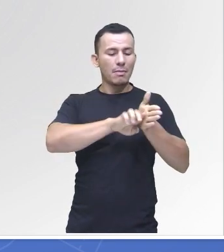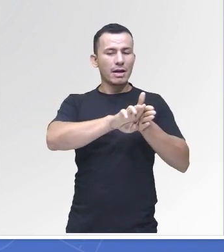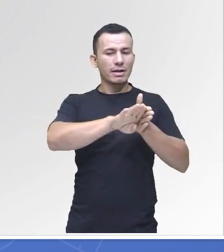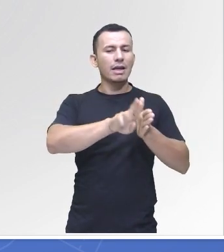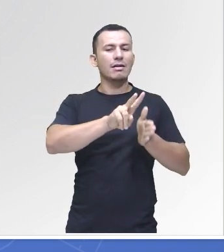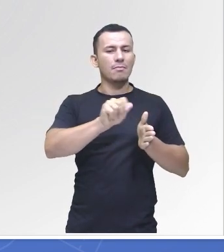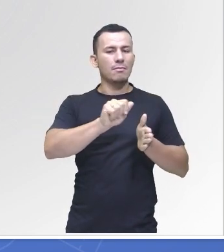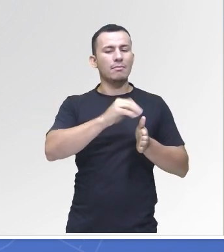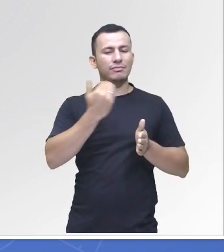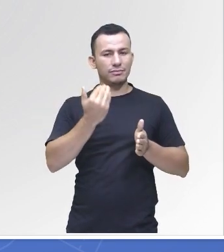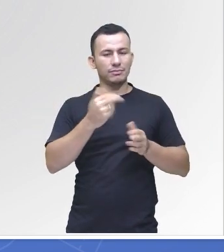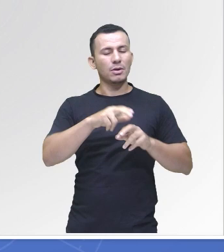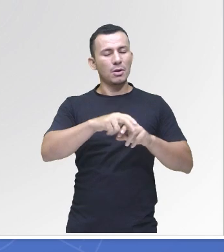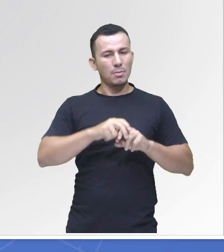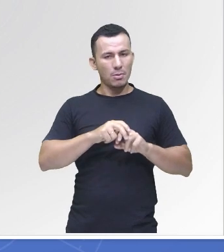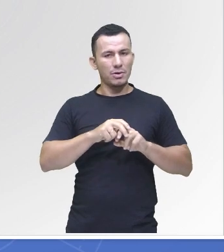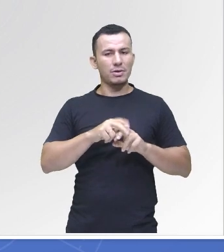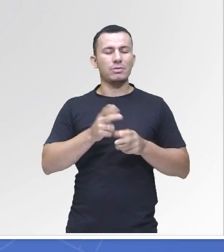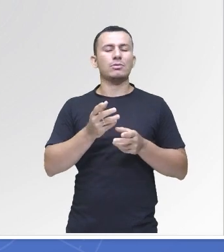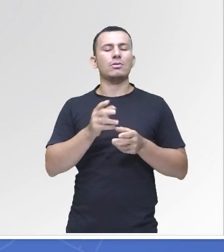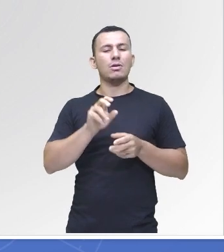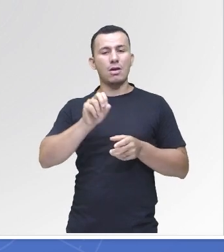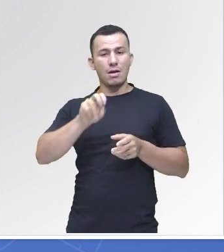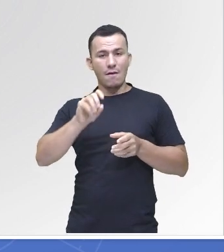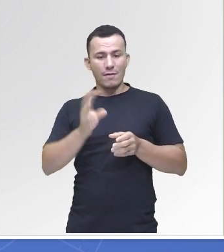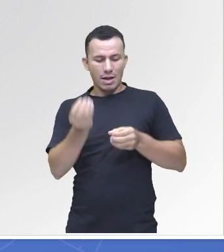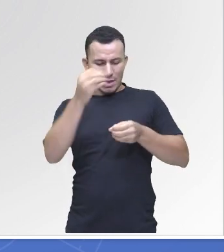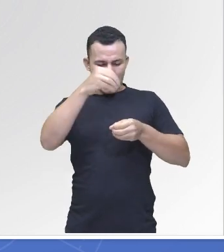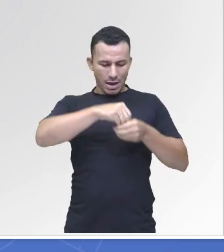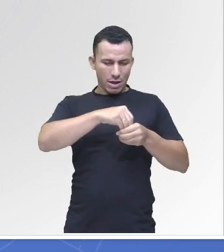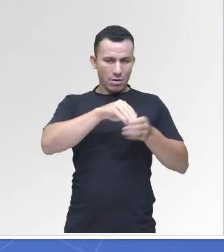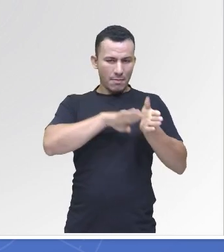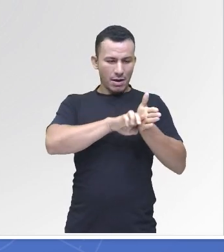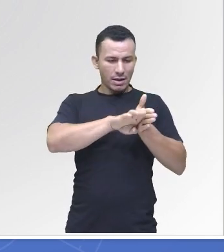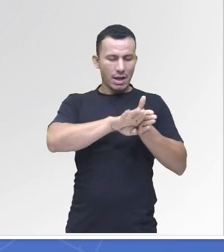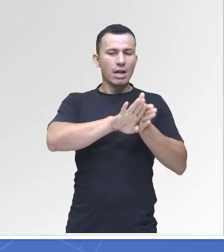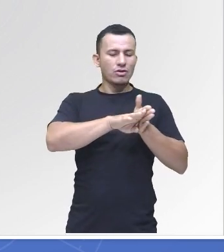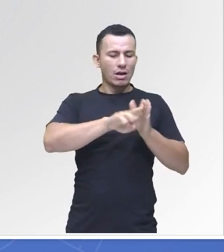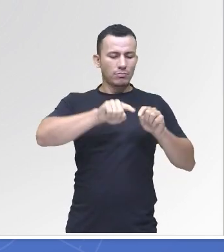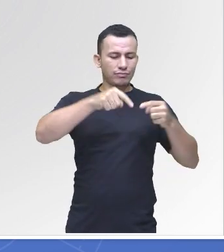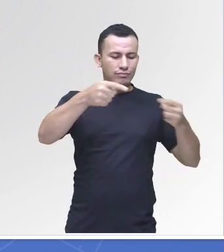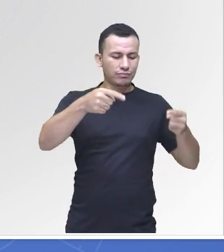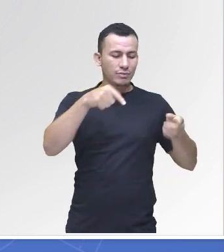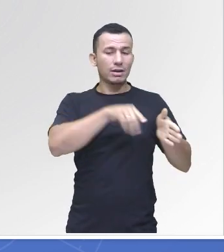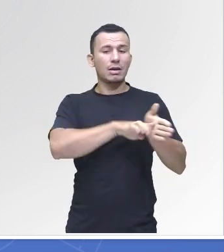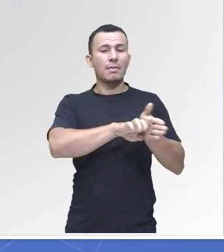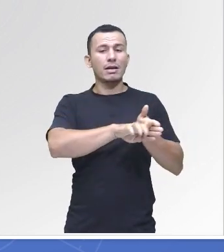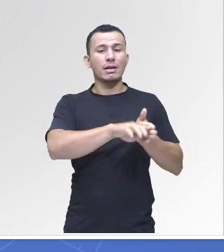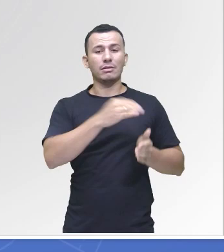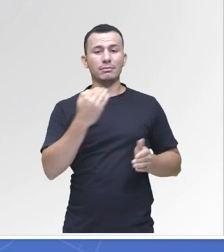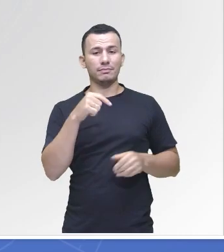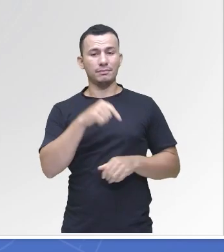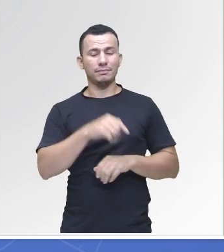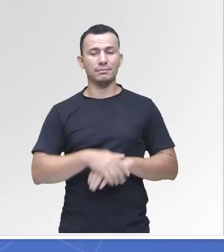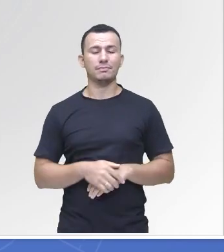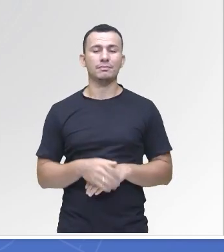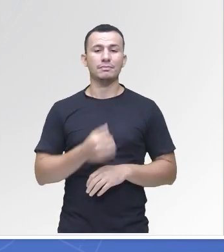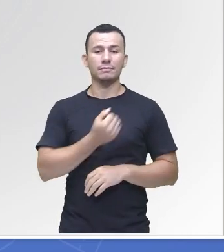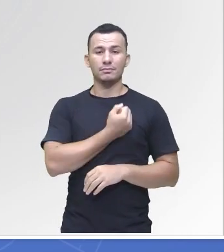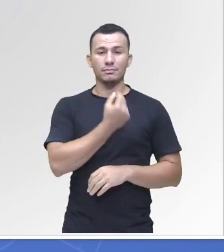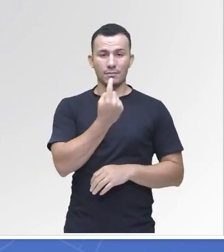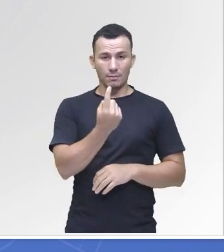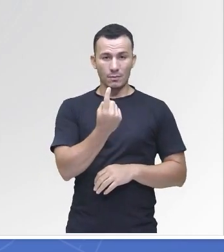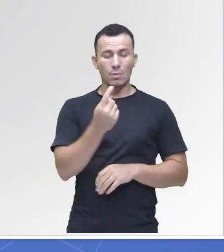seguida. Por isso que ele é um parasita, né? Porque ele vai destruir aquela célula para o seu processo de reprodução. Então, primeira questão,